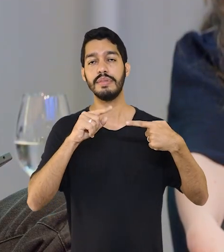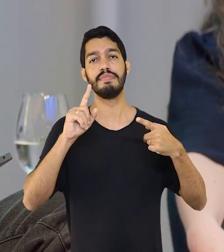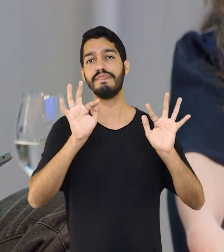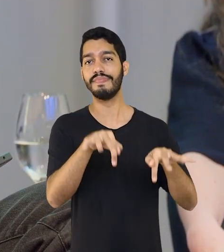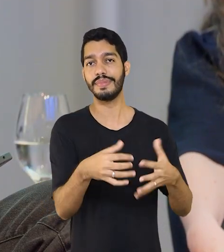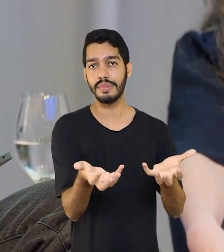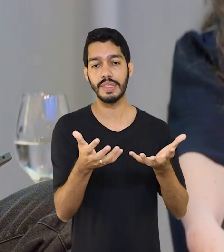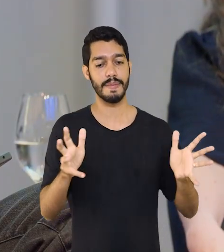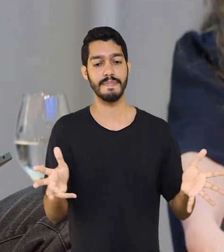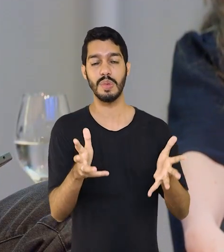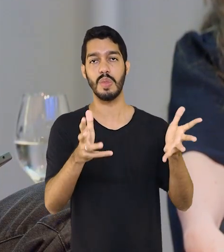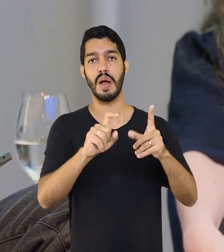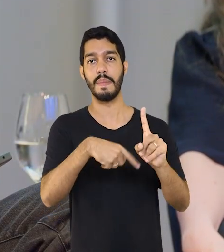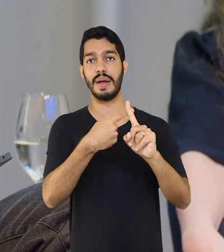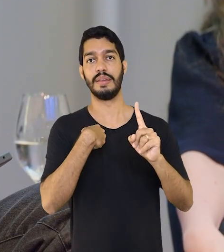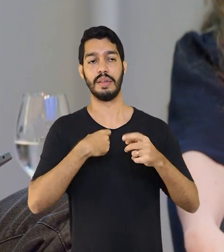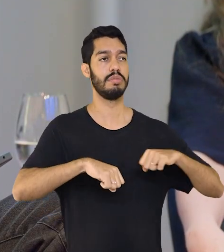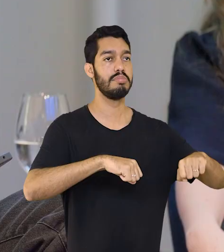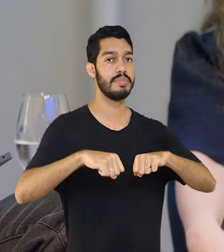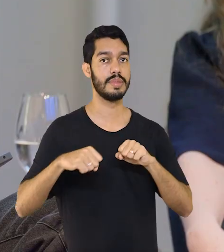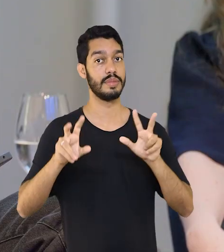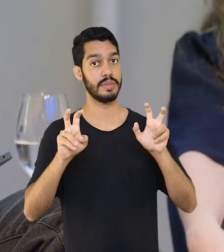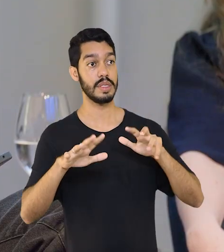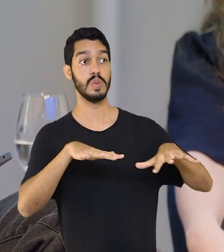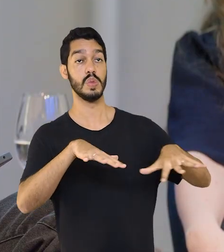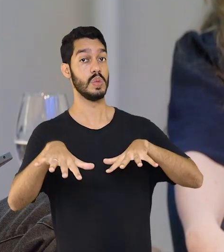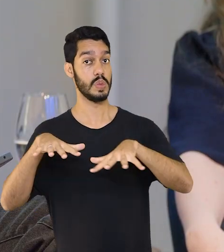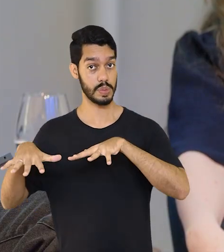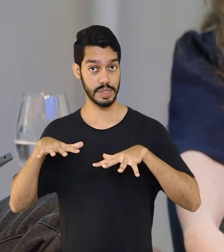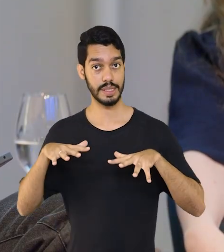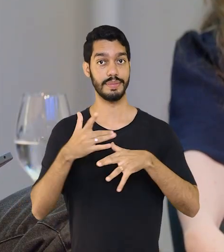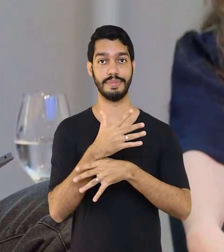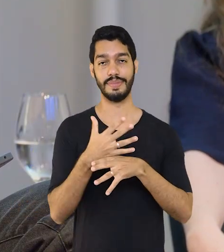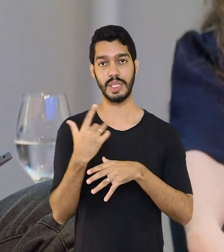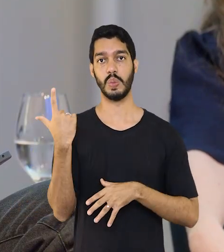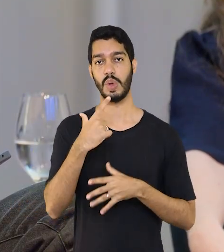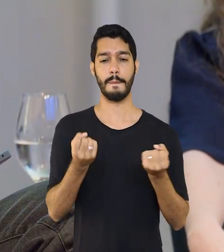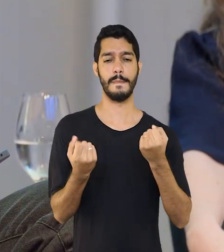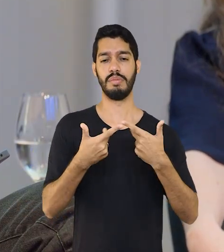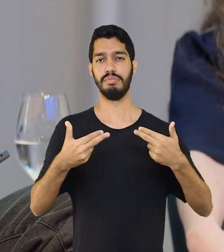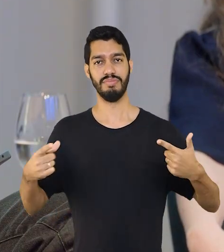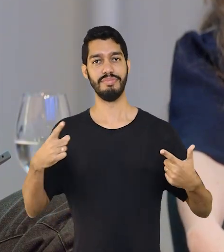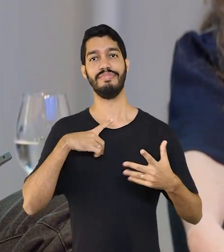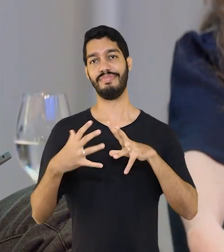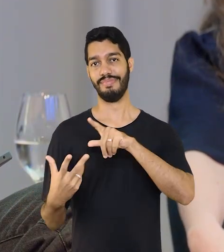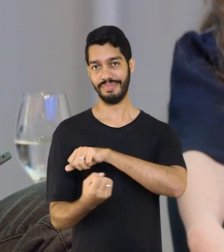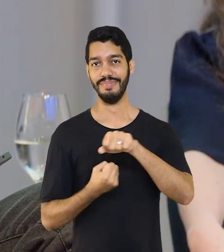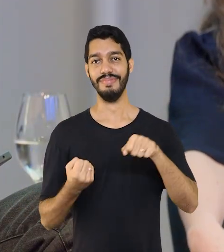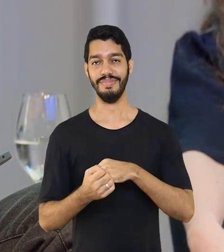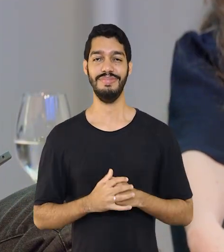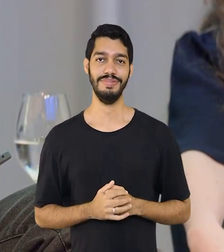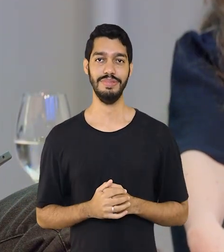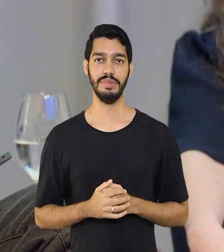de promover e colaborar para o debate sobre mobilidade urbana sustentável. E aí também